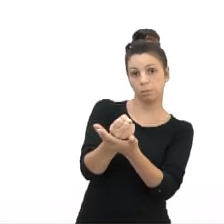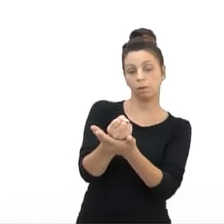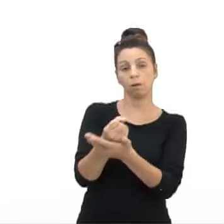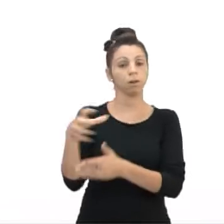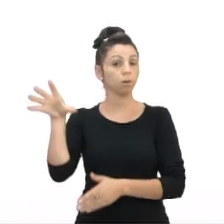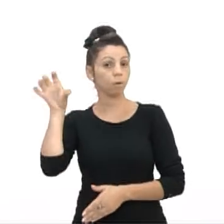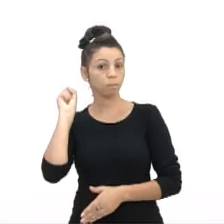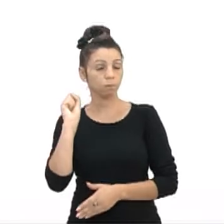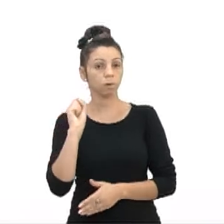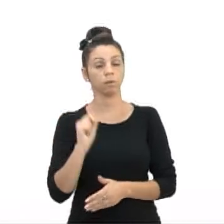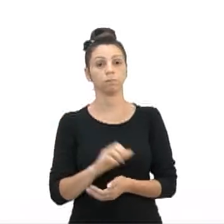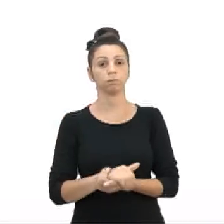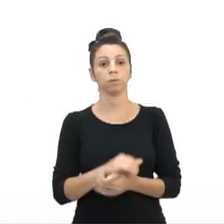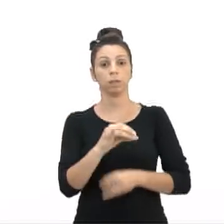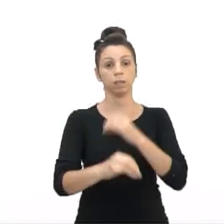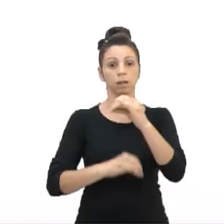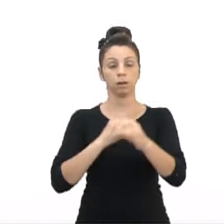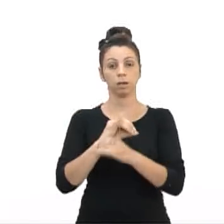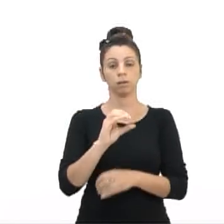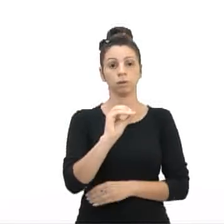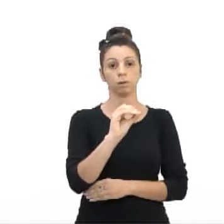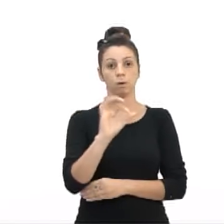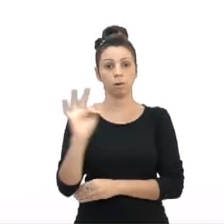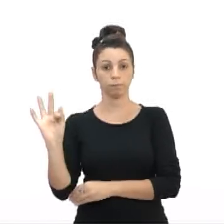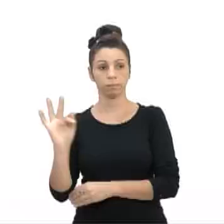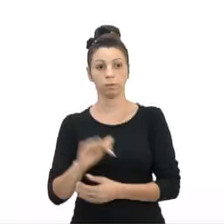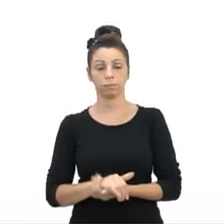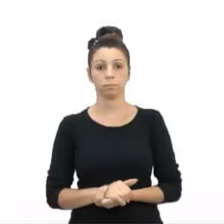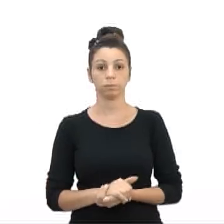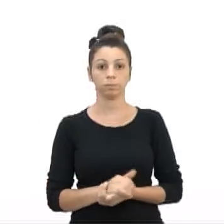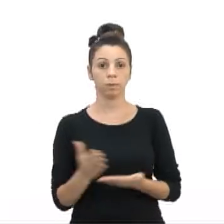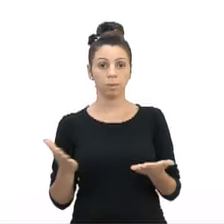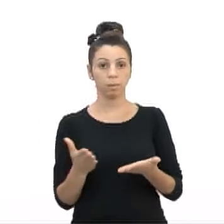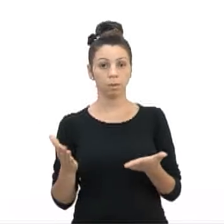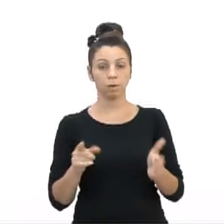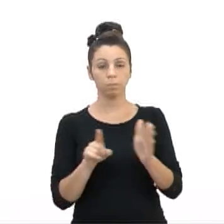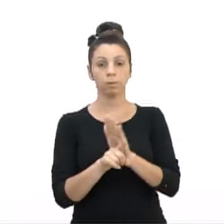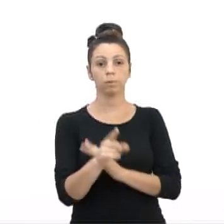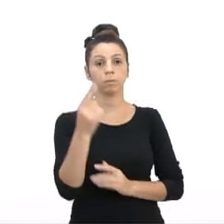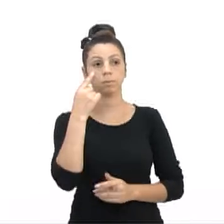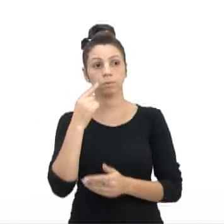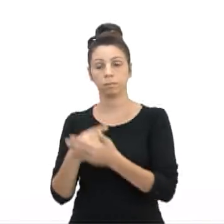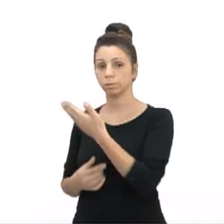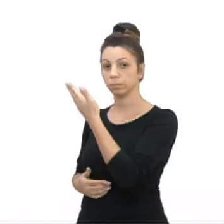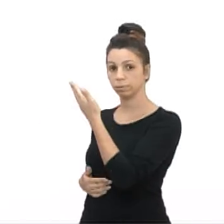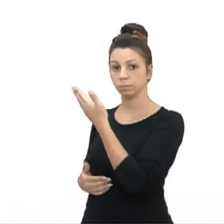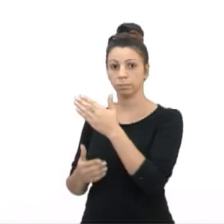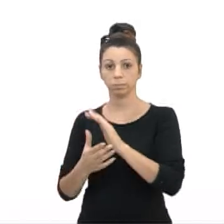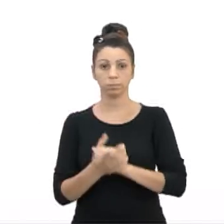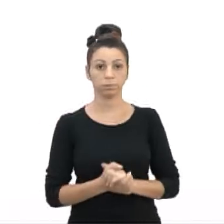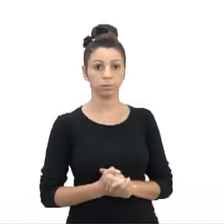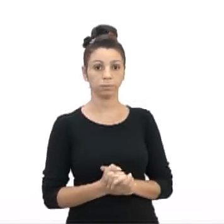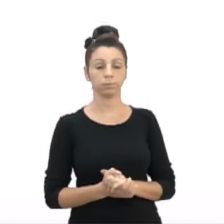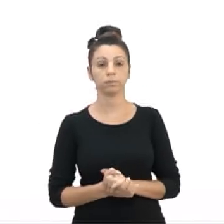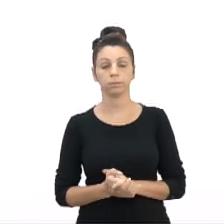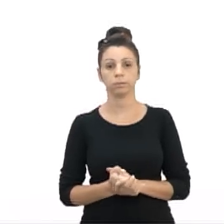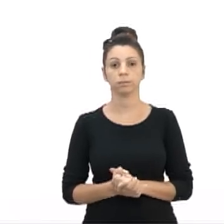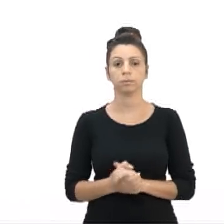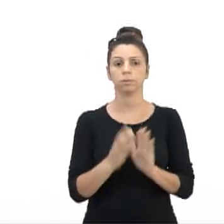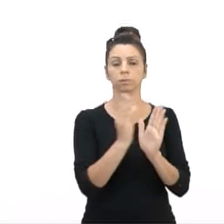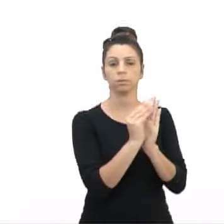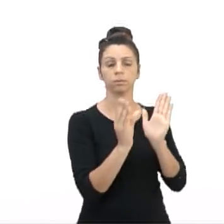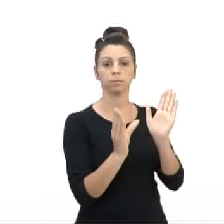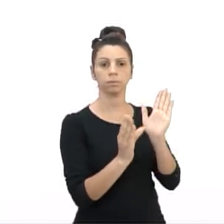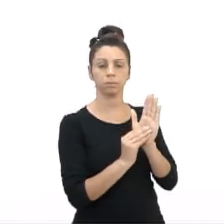offline, ok? Vamos para um testezinho aqui. Observe este fragmento. O conteúdo